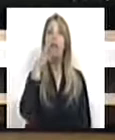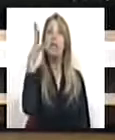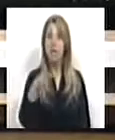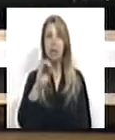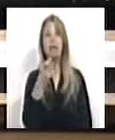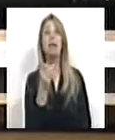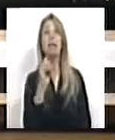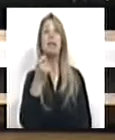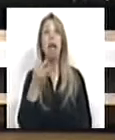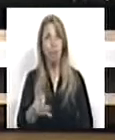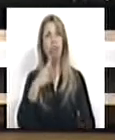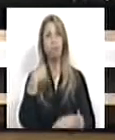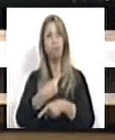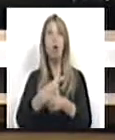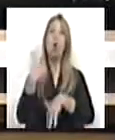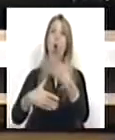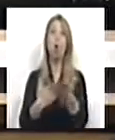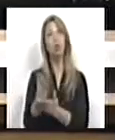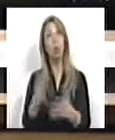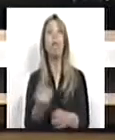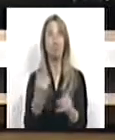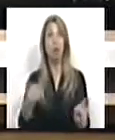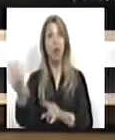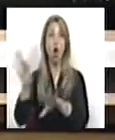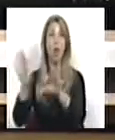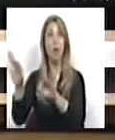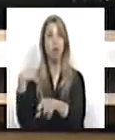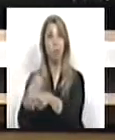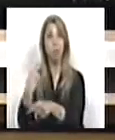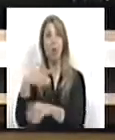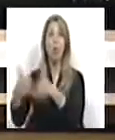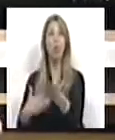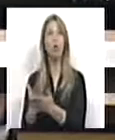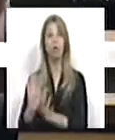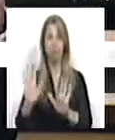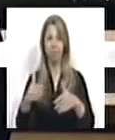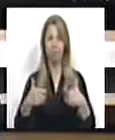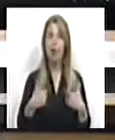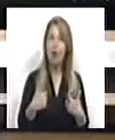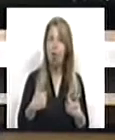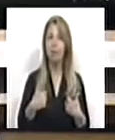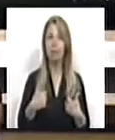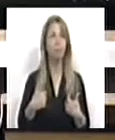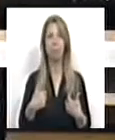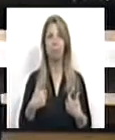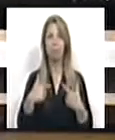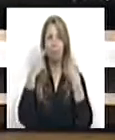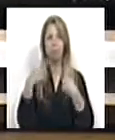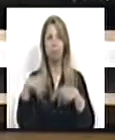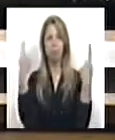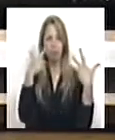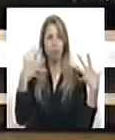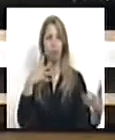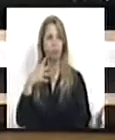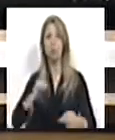na mesma para que as nomeações de sempre continuem a existir. E por isso, da nossa parte, uma frontal oposição à